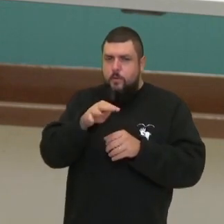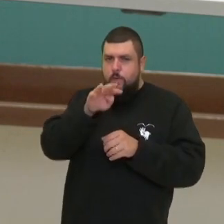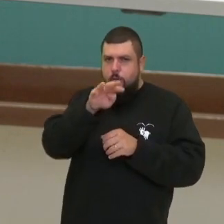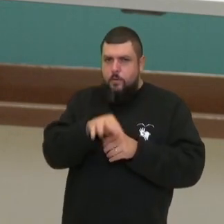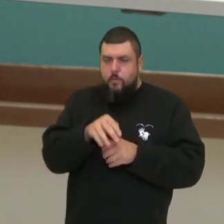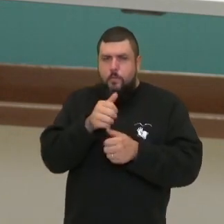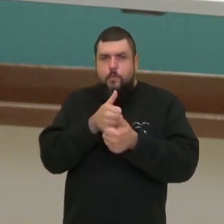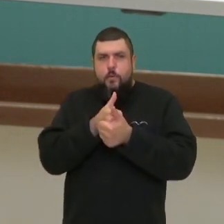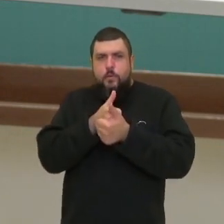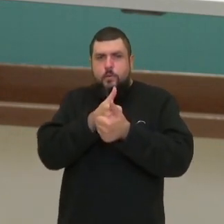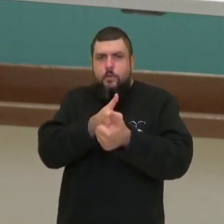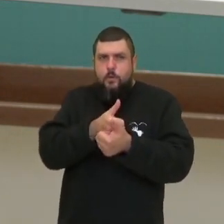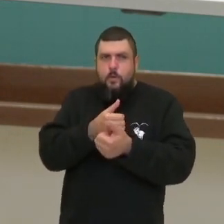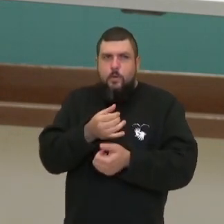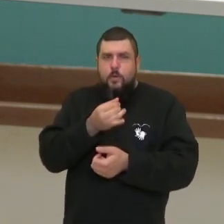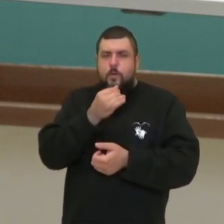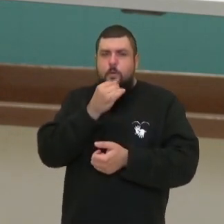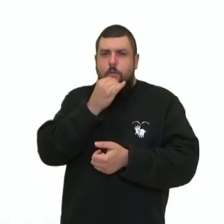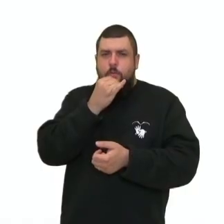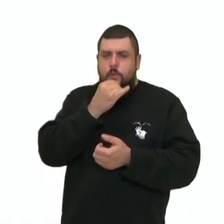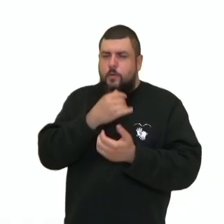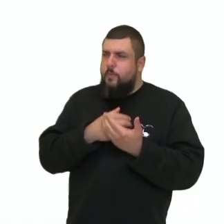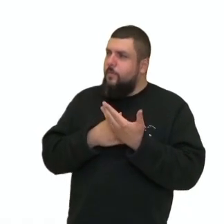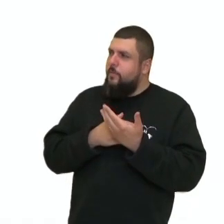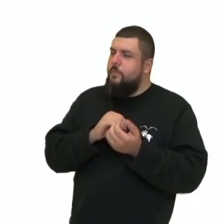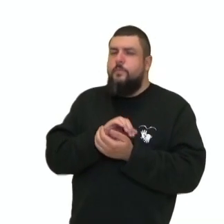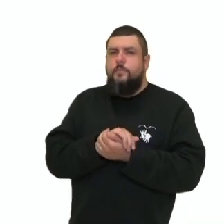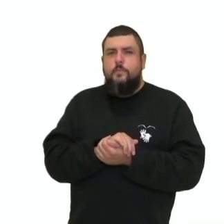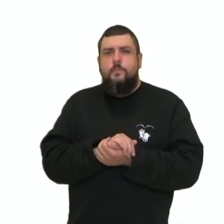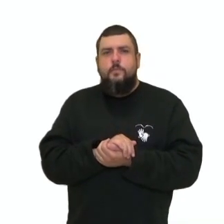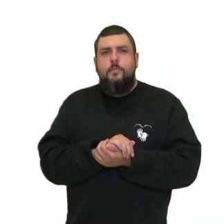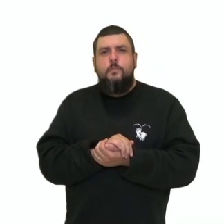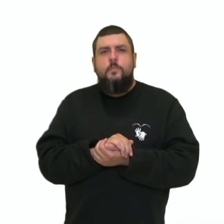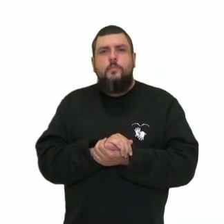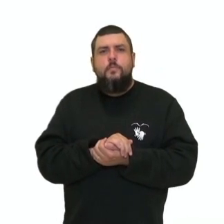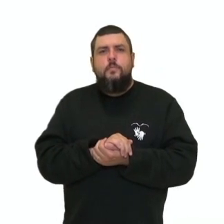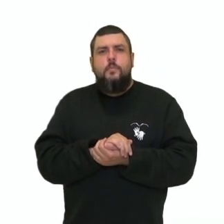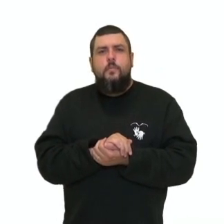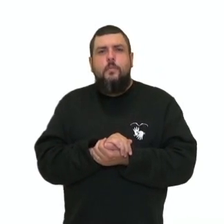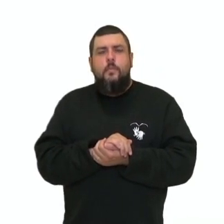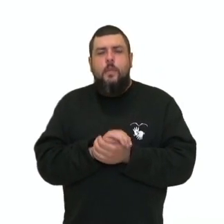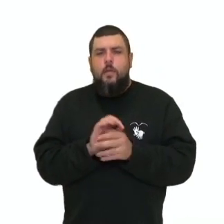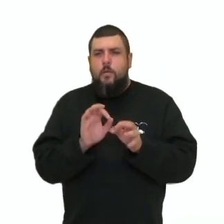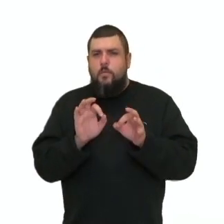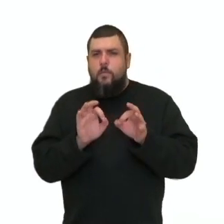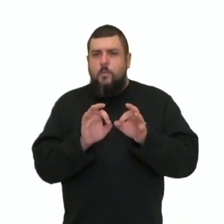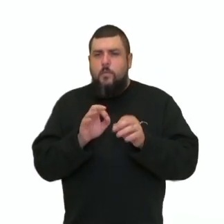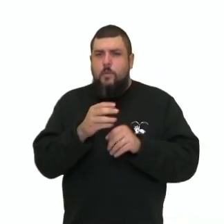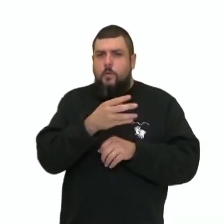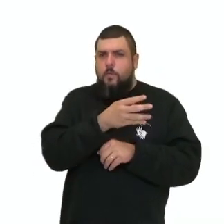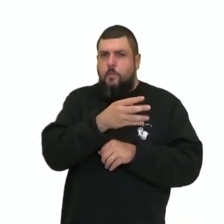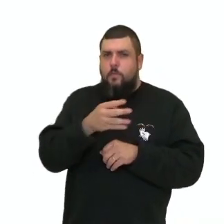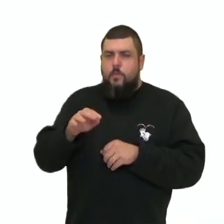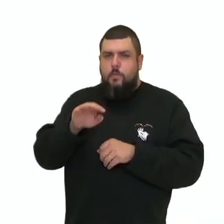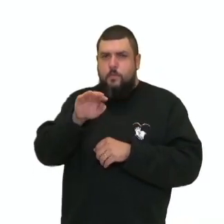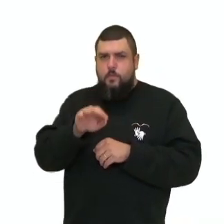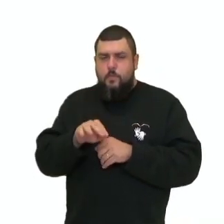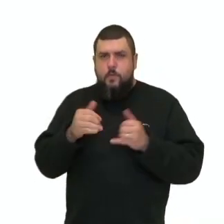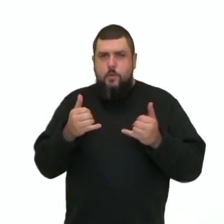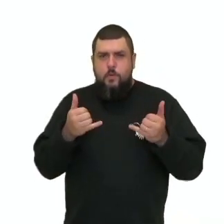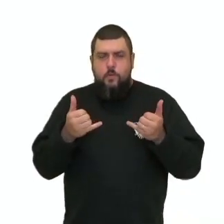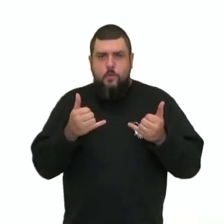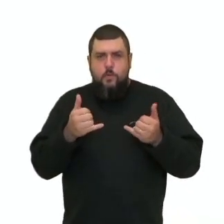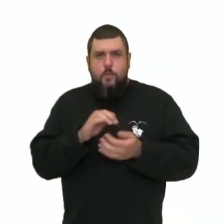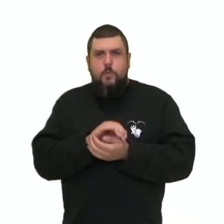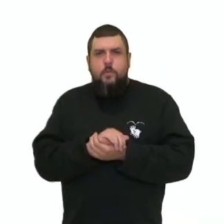o exemplo que a professora deixou aqui para vocês. Então, olha só. Montando a tabela com as informações. Então, número